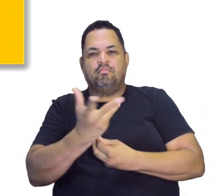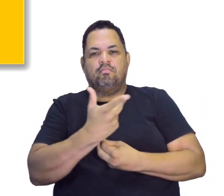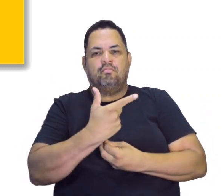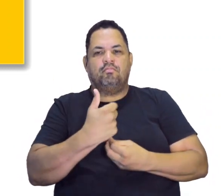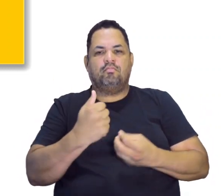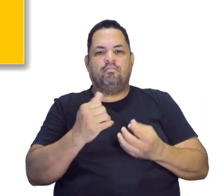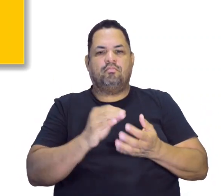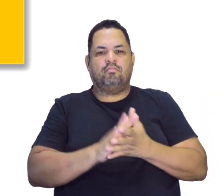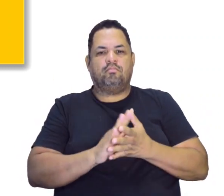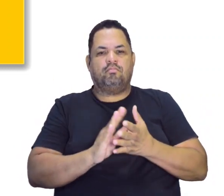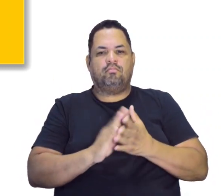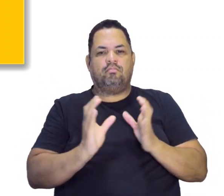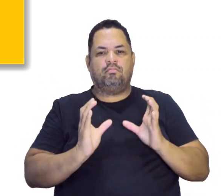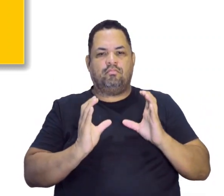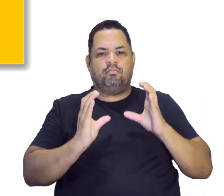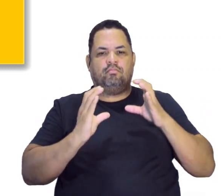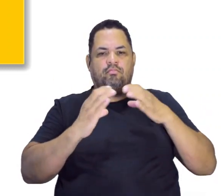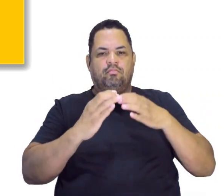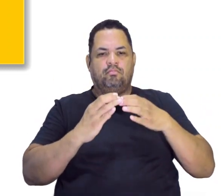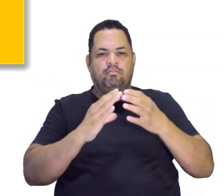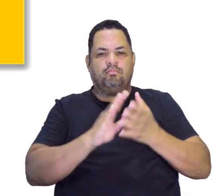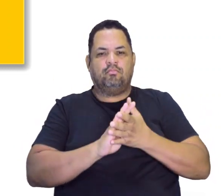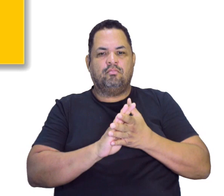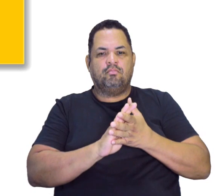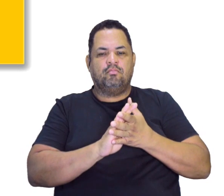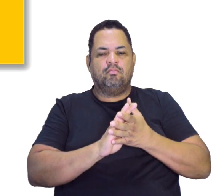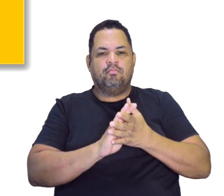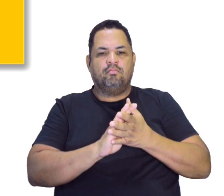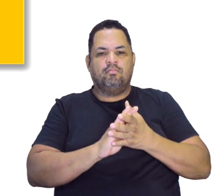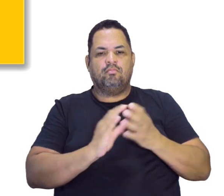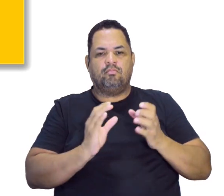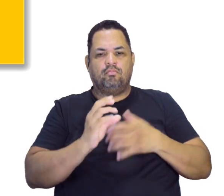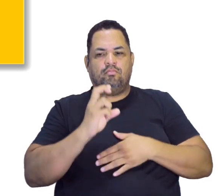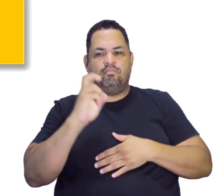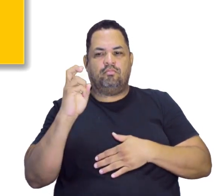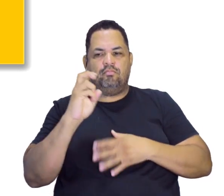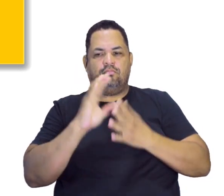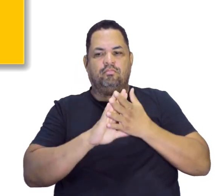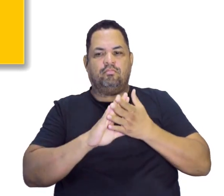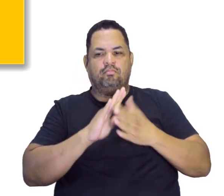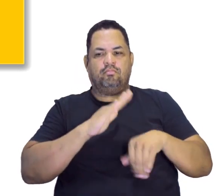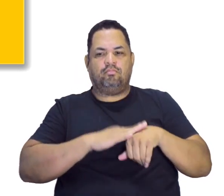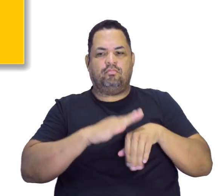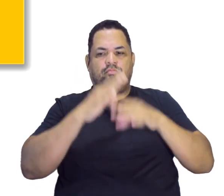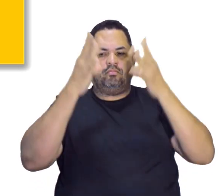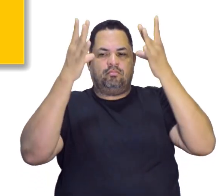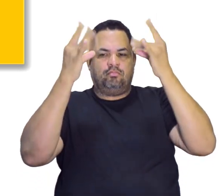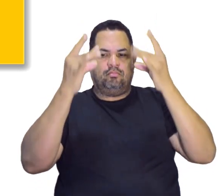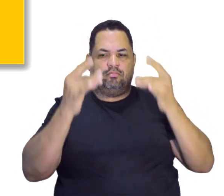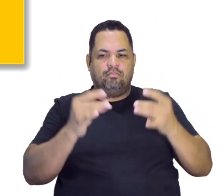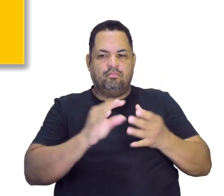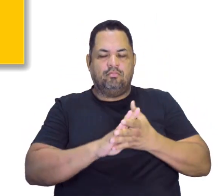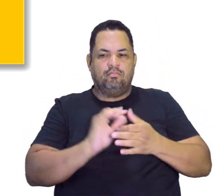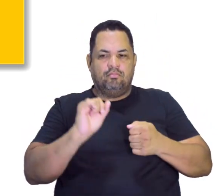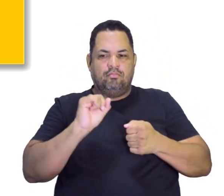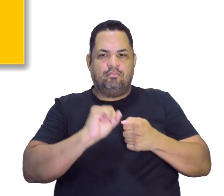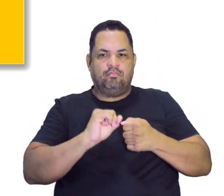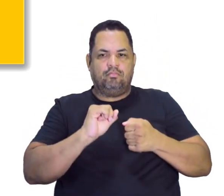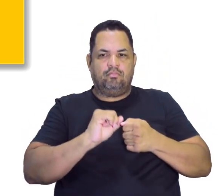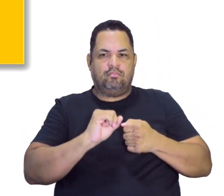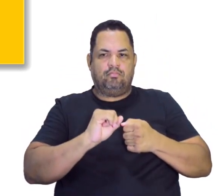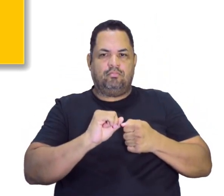dos Cinco né vamos dizer melhor maiores detalhes sobre os artistas que fizeram